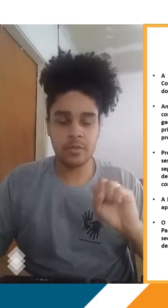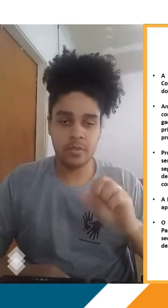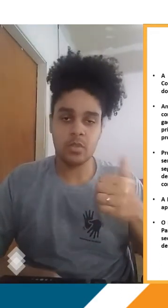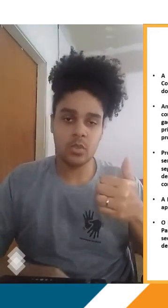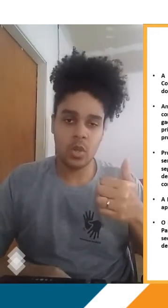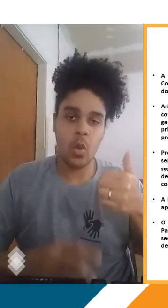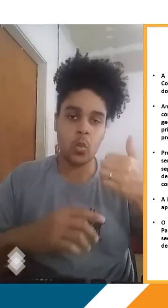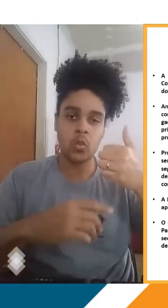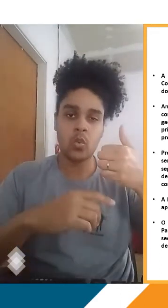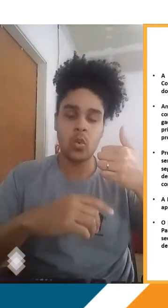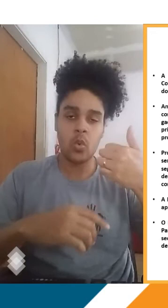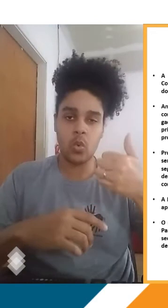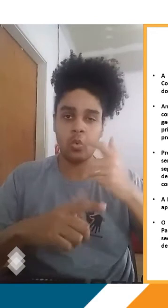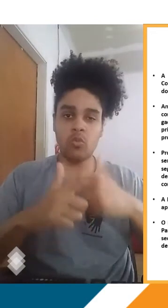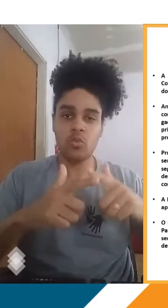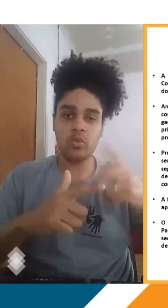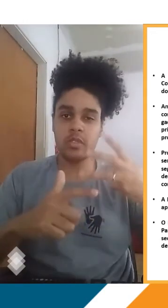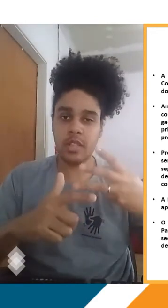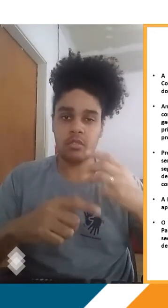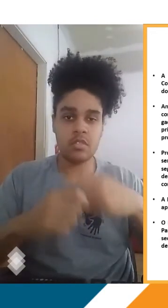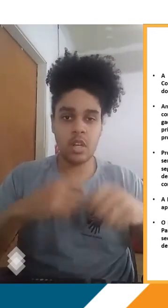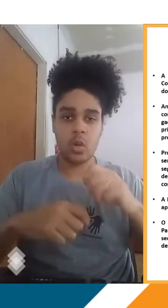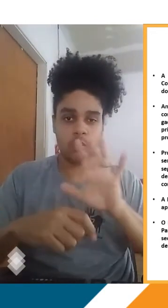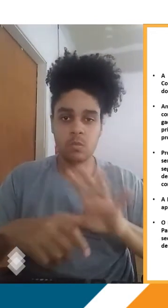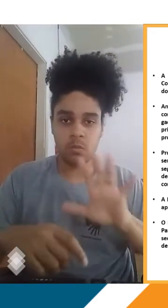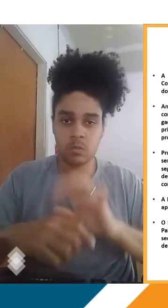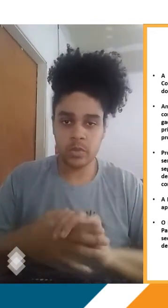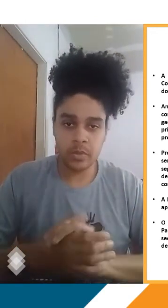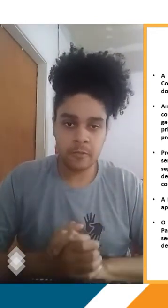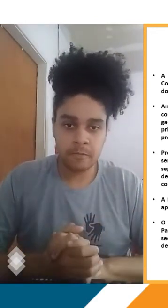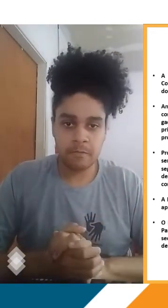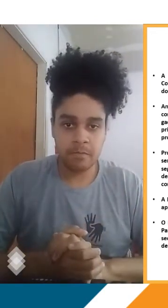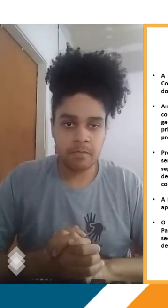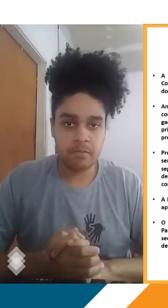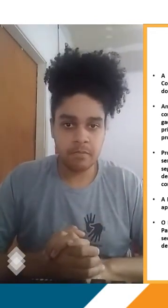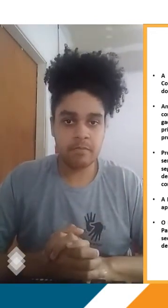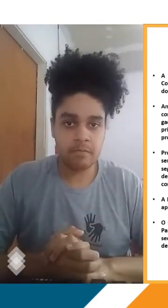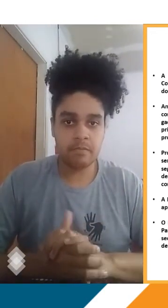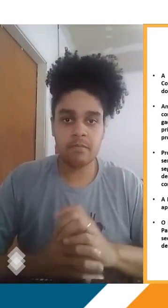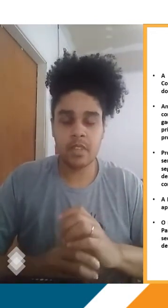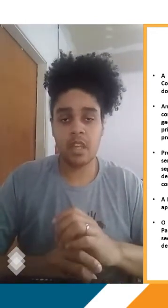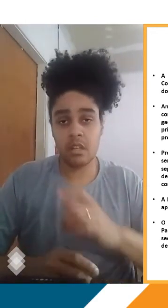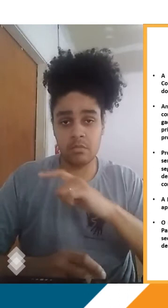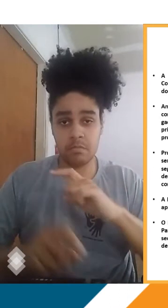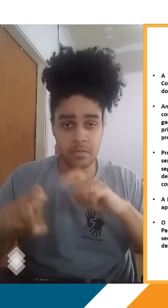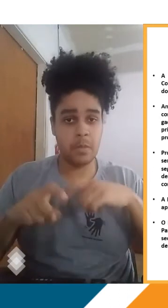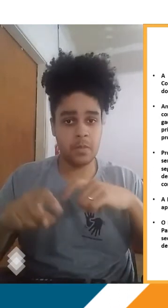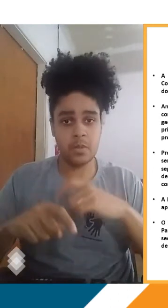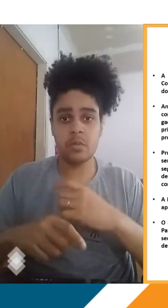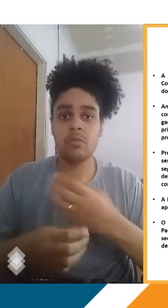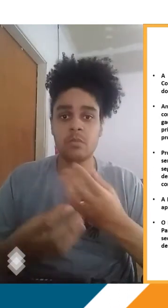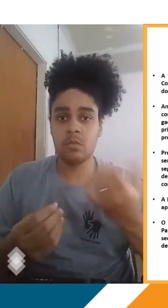mais de um terço da economia local, quase o dobro da segunda principal atividade, a indústria. Em termos de representatividade estadual, destaca-se a agropecuária,